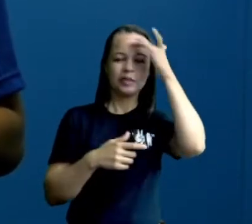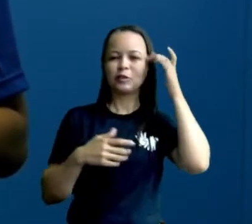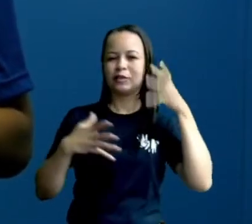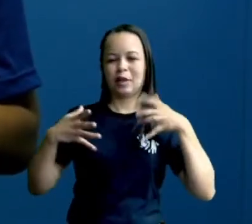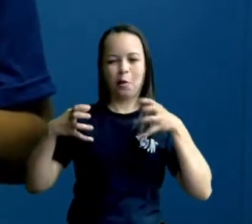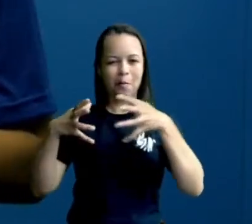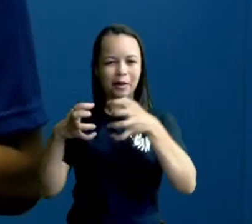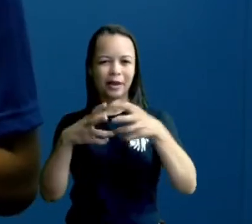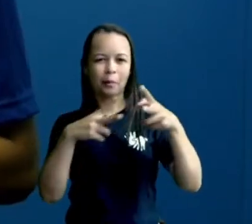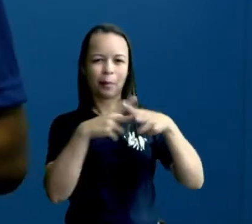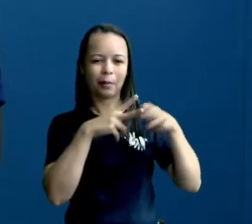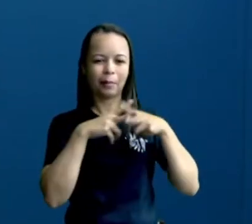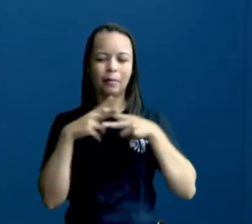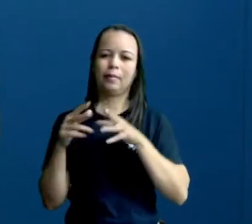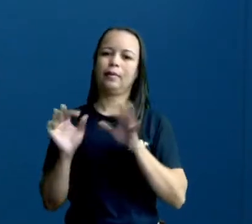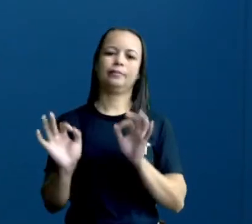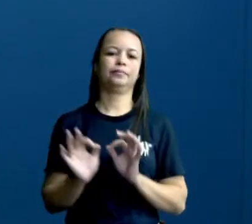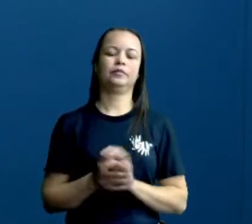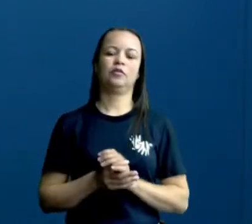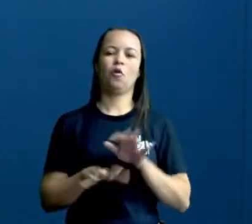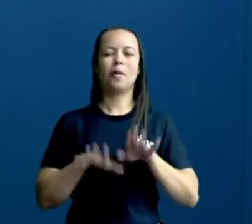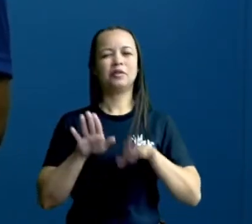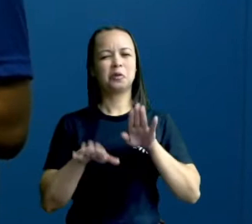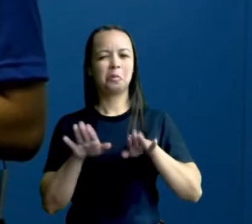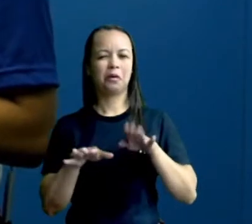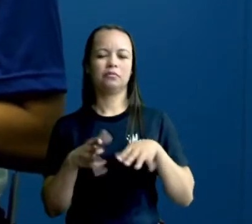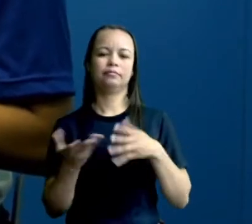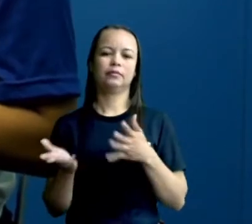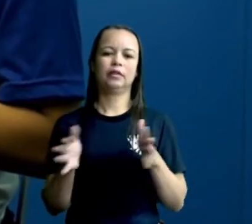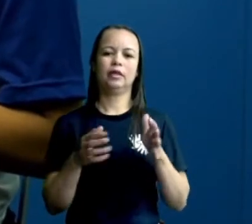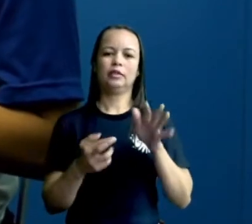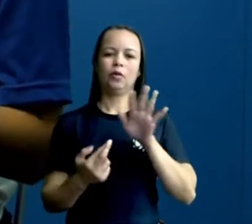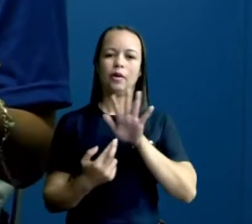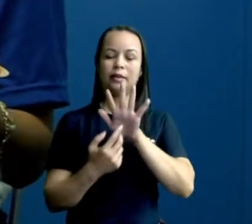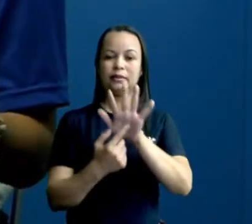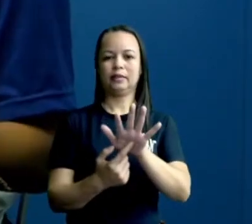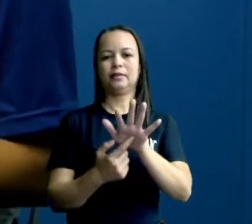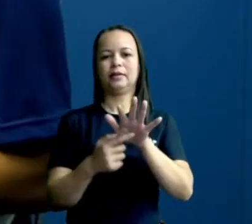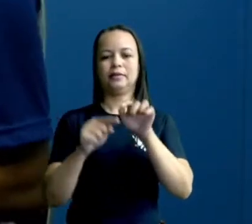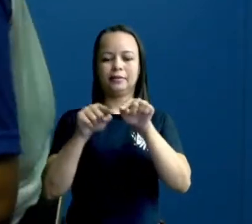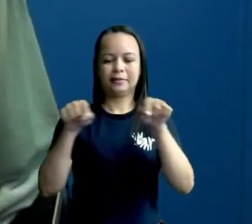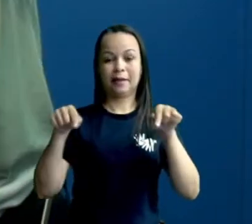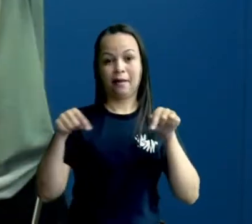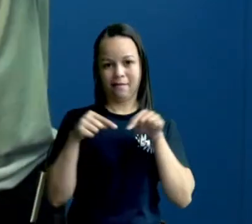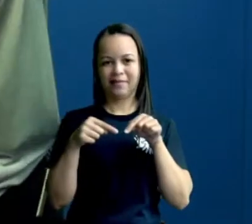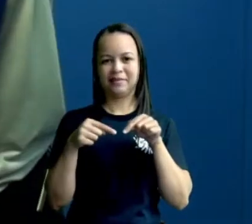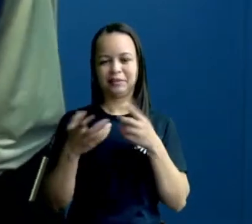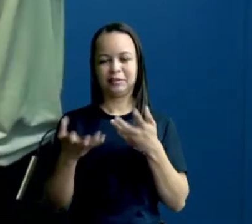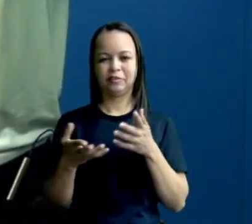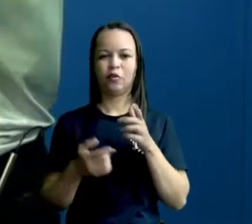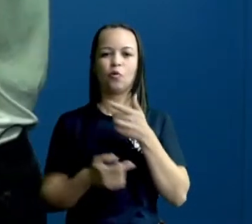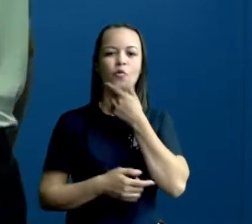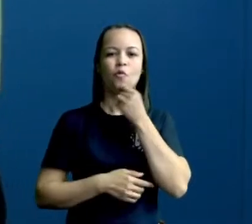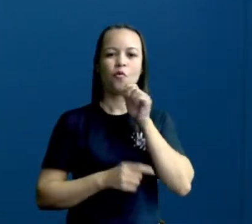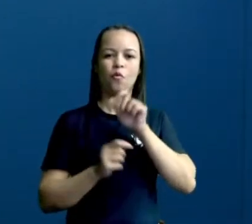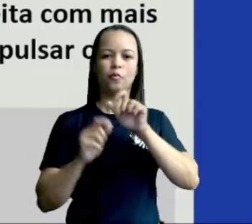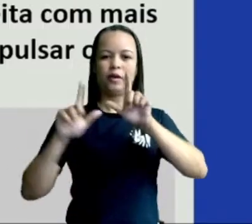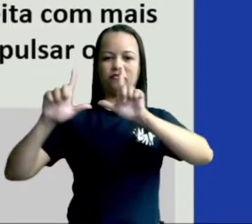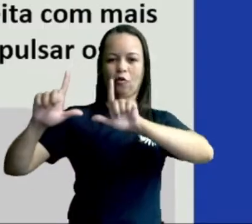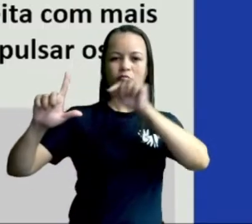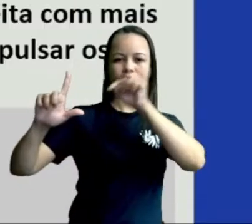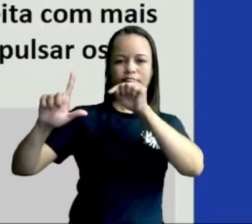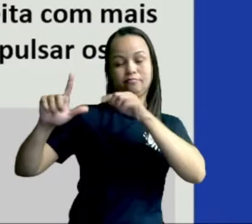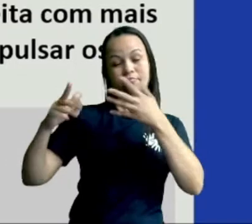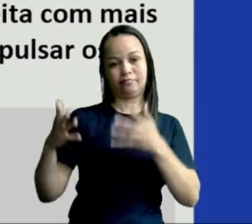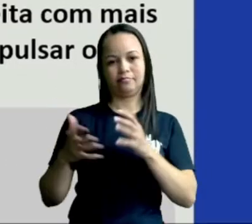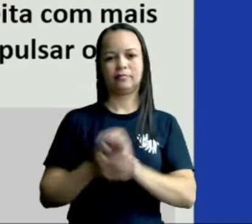sai brigando de novo. Então, foi mais ou menos isso. O representante de sala aqui, ó, Maurício Nassau, foi-se embora. Então, seus